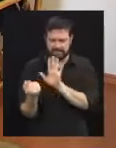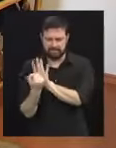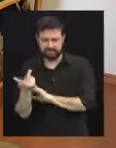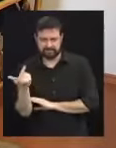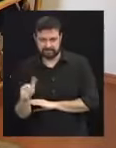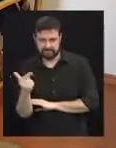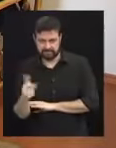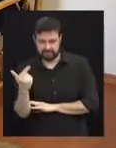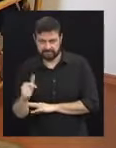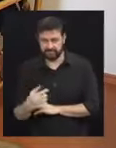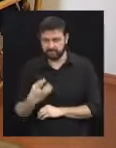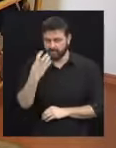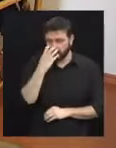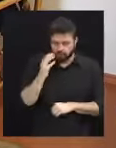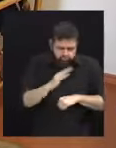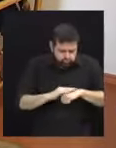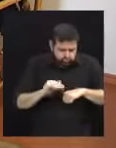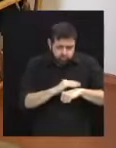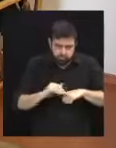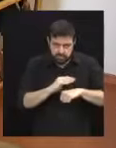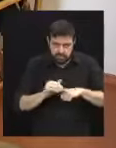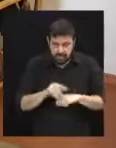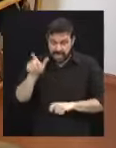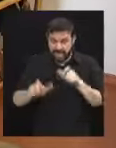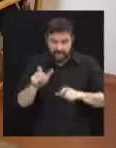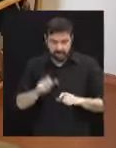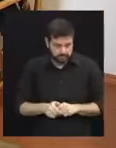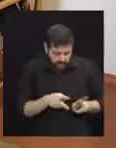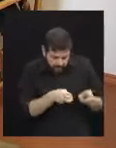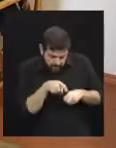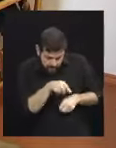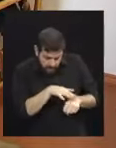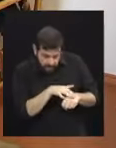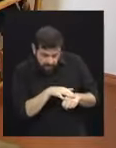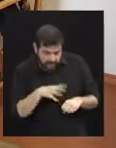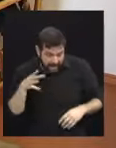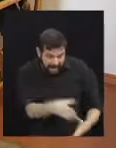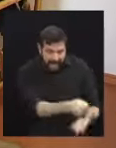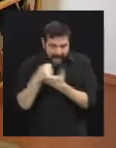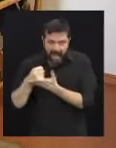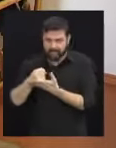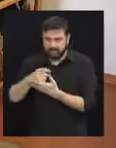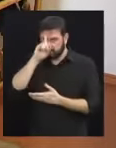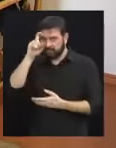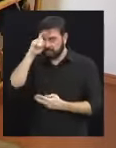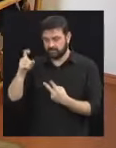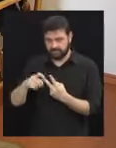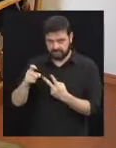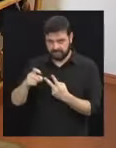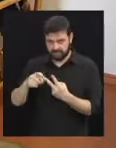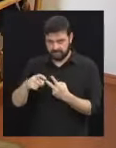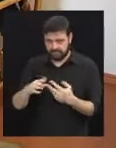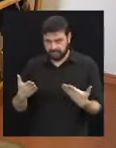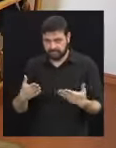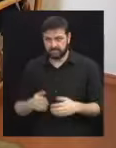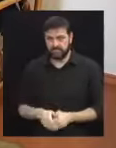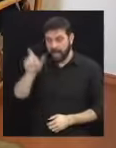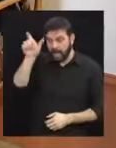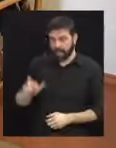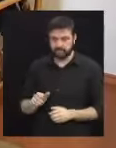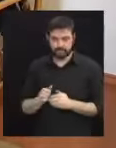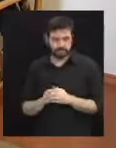peludinhos que são criados com mais mimo, as pessoas correm mais. Então dá a impressão de que eles ficam doentes mais. Mas não é, que a pessoa